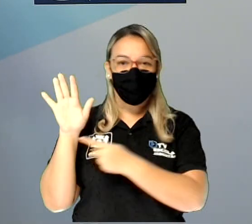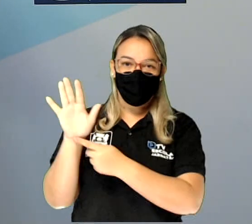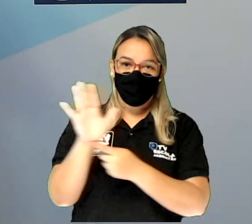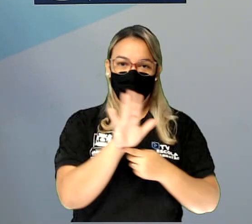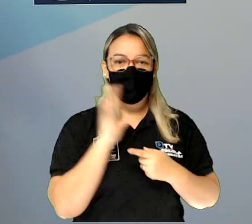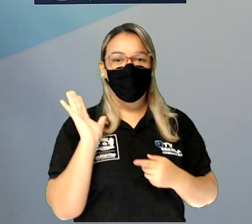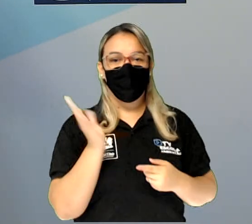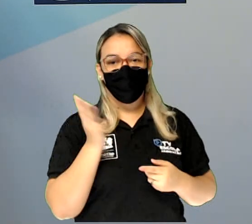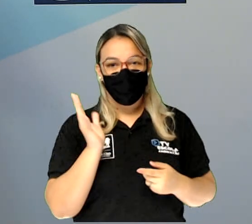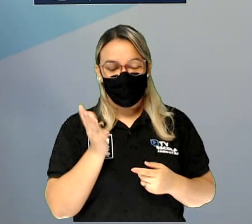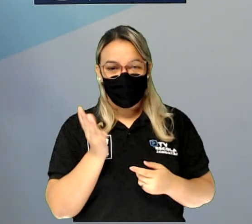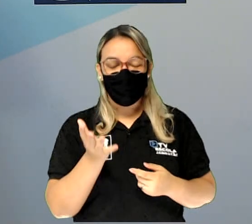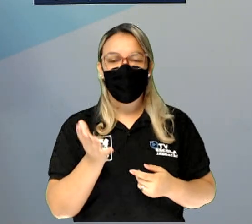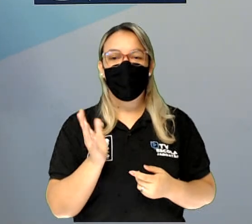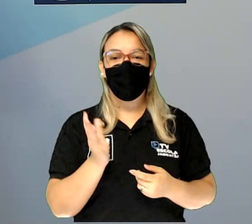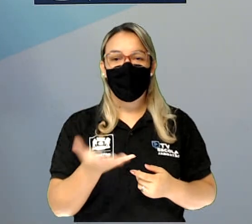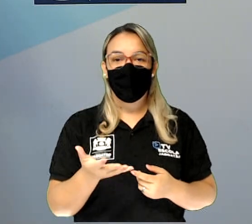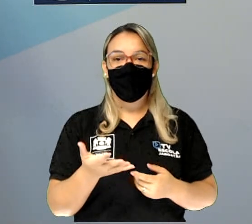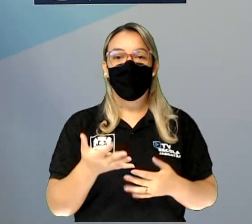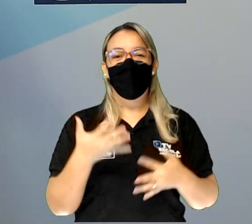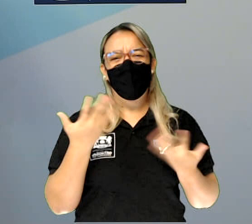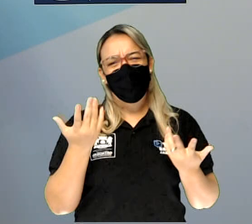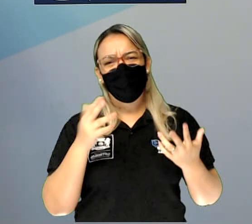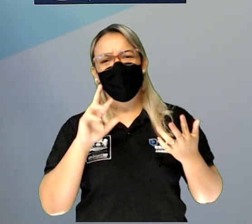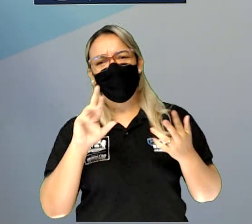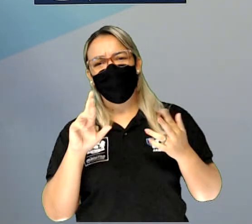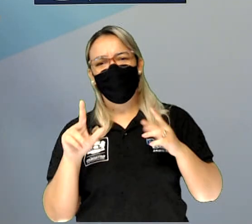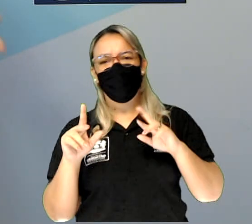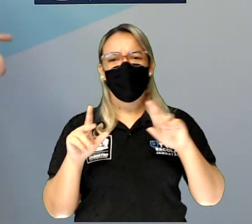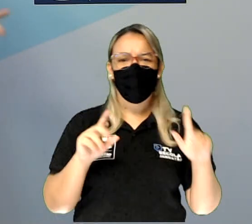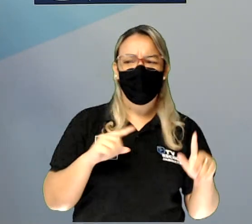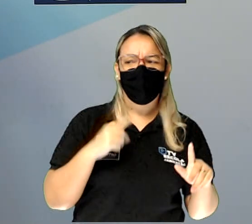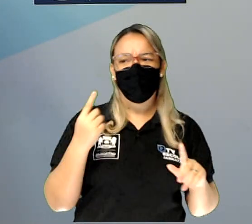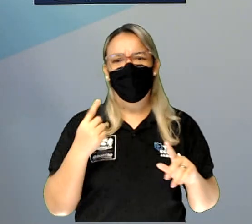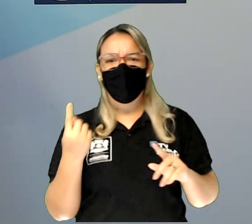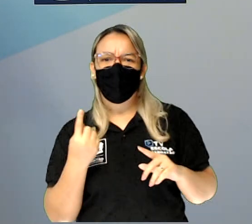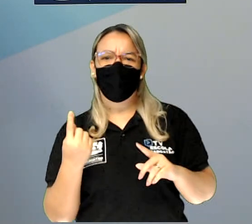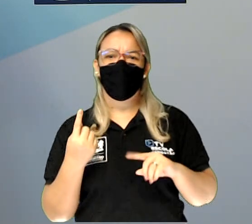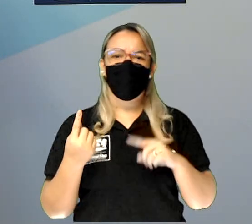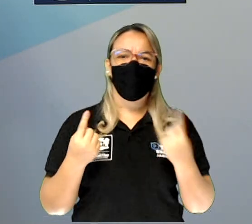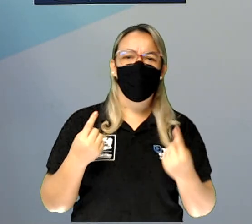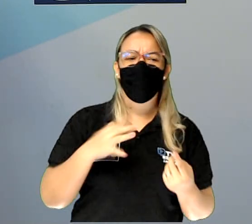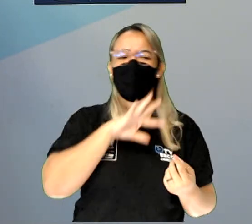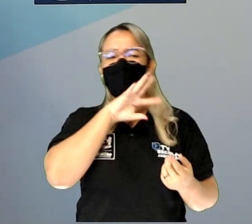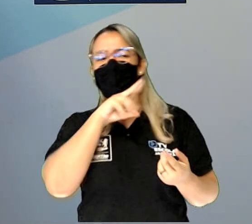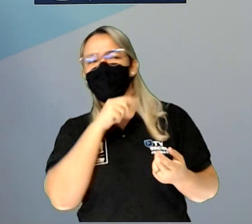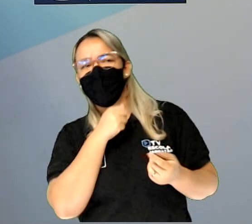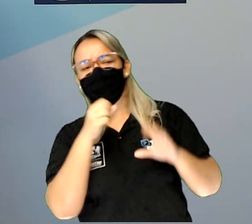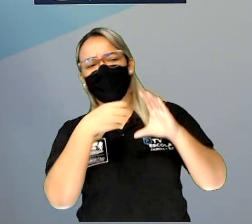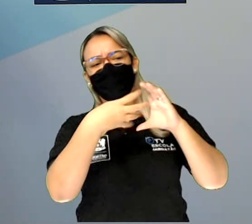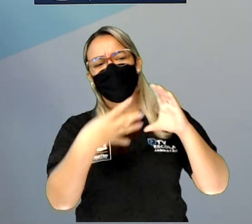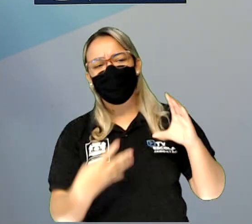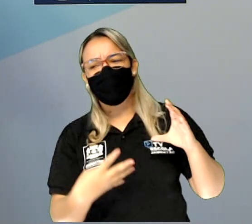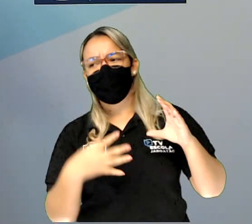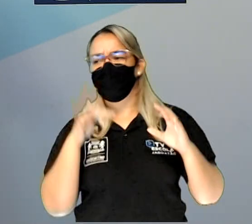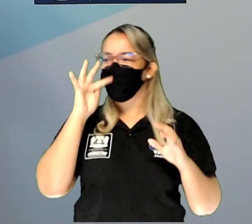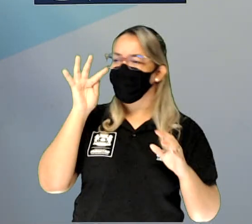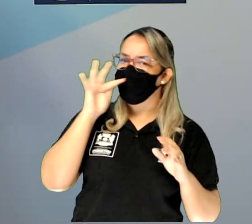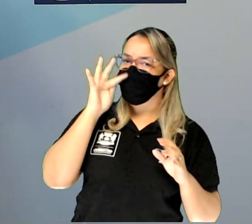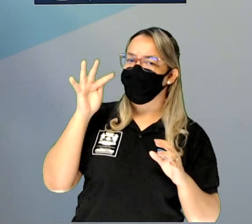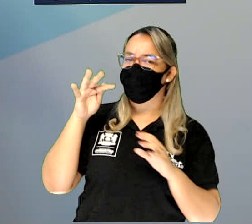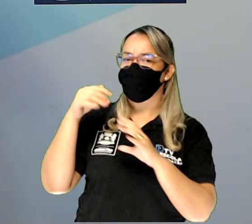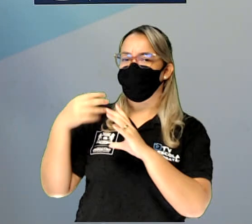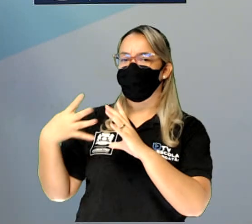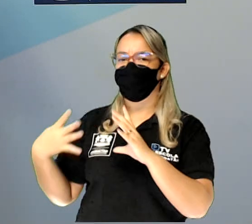desse componente curricular, só que de formas individualizadas, como é que os animais, as características dos animais e das